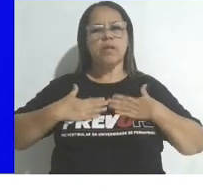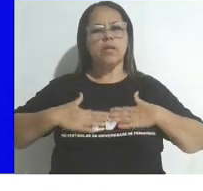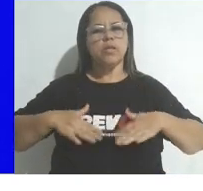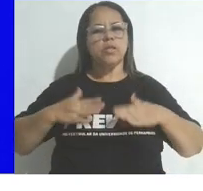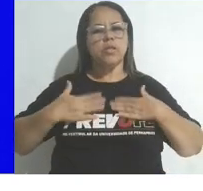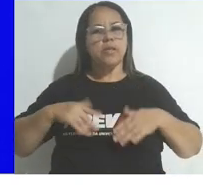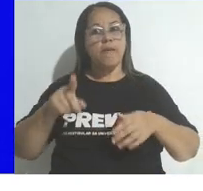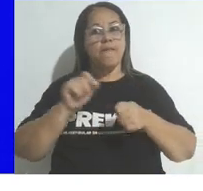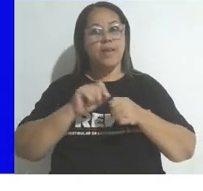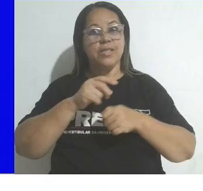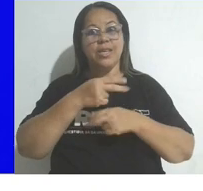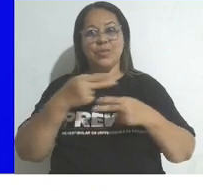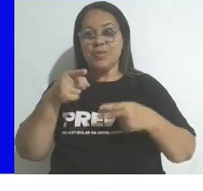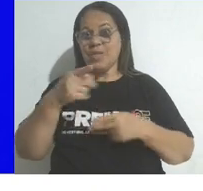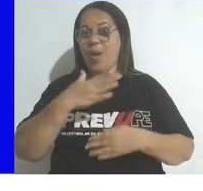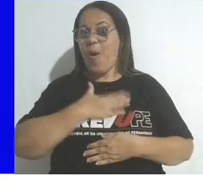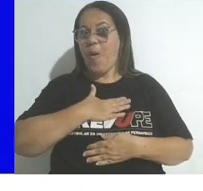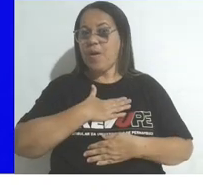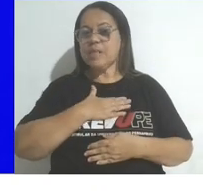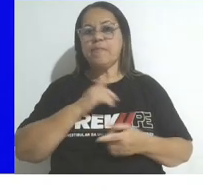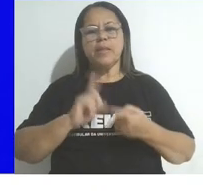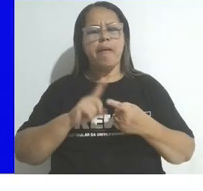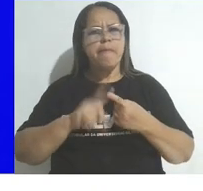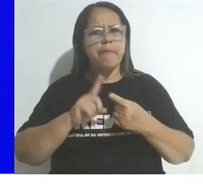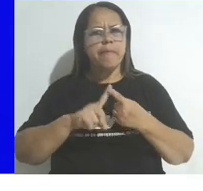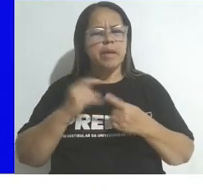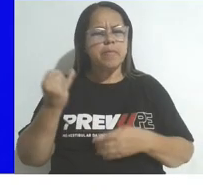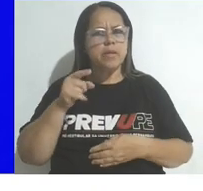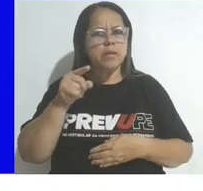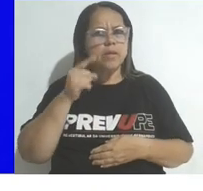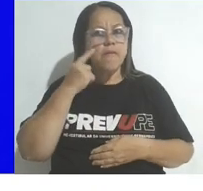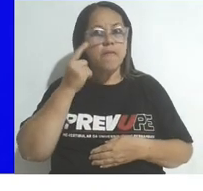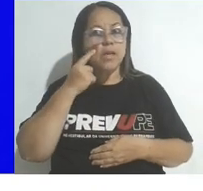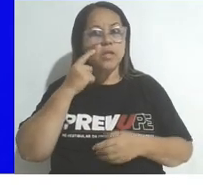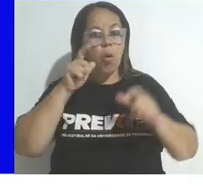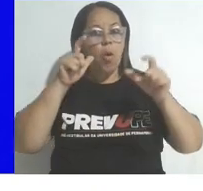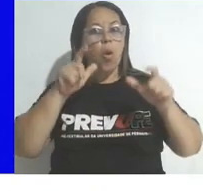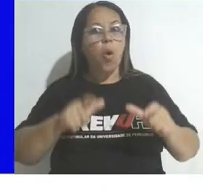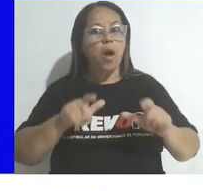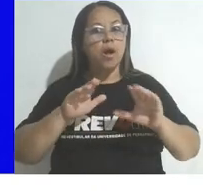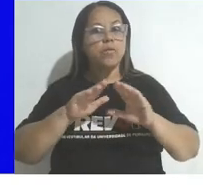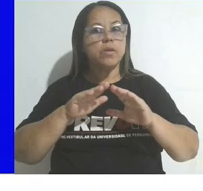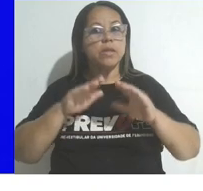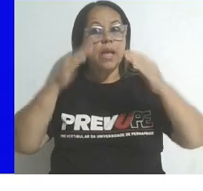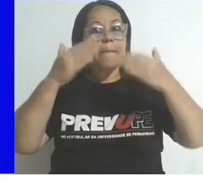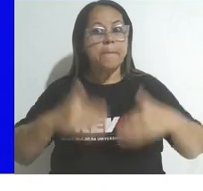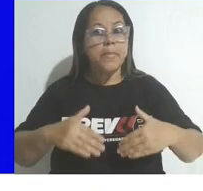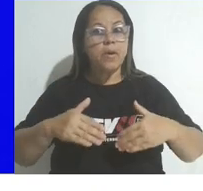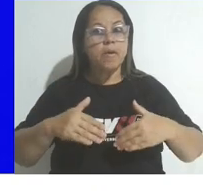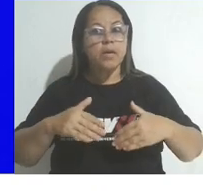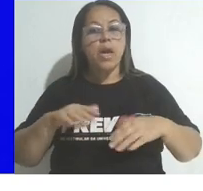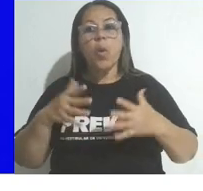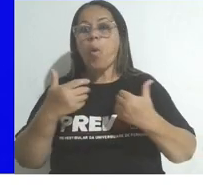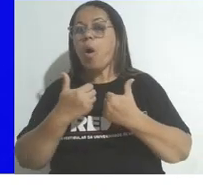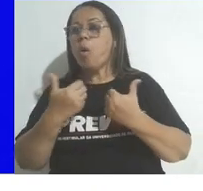você gosta. Um outro ponto importante, verifica lá no seu cartão qual é o local da prova, qual é o transporte que você vai utilizar